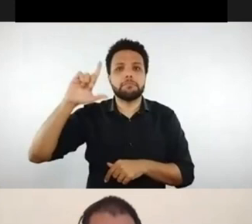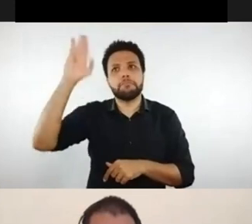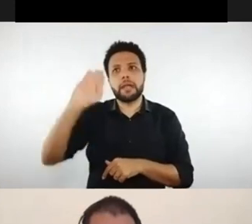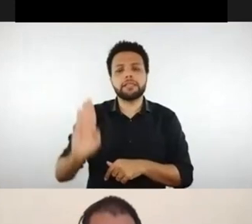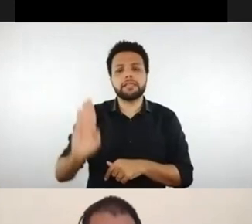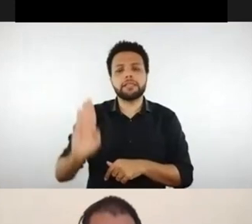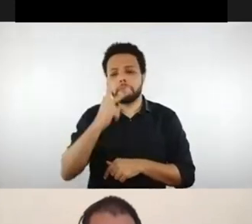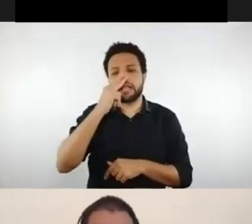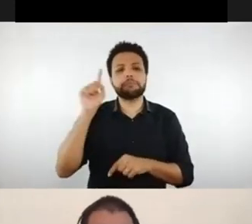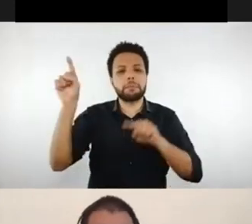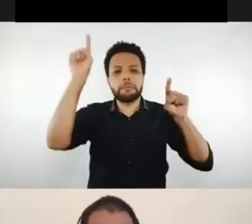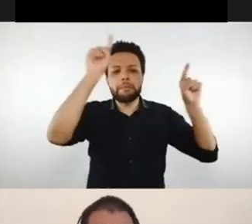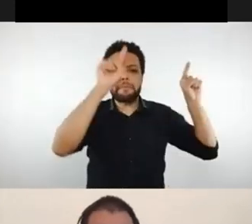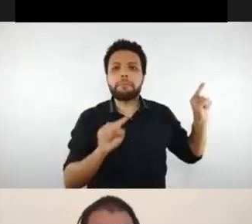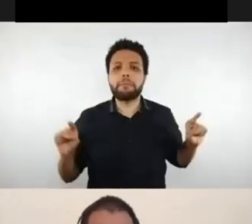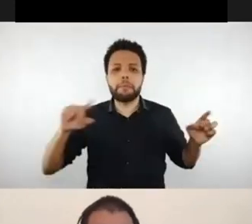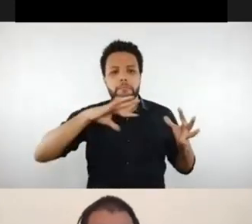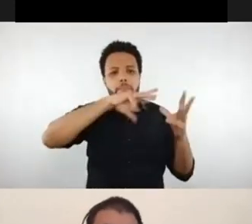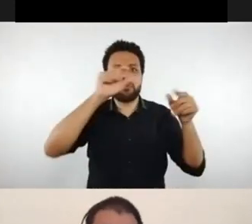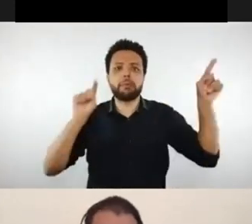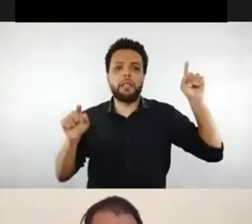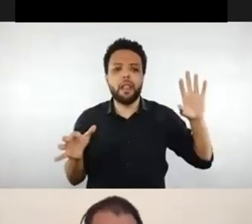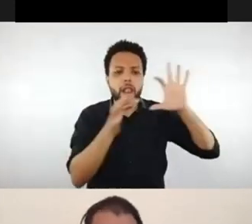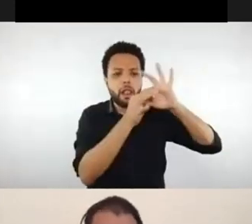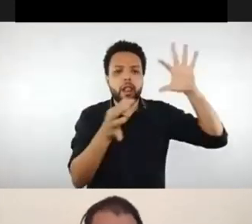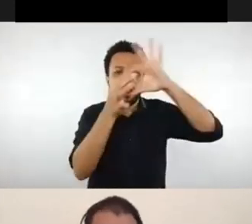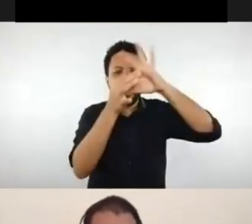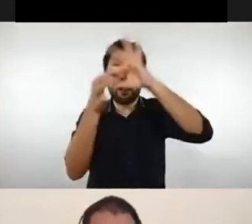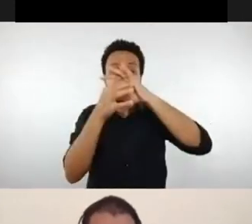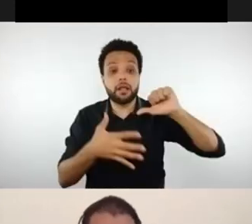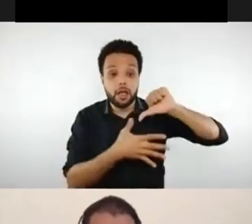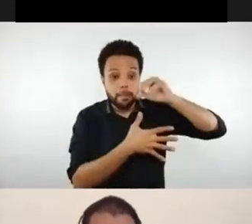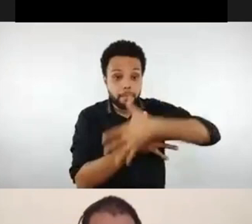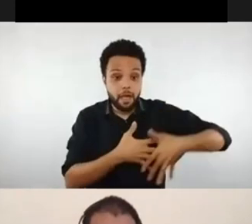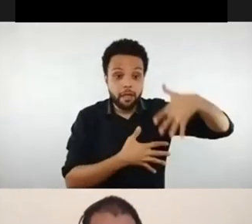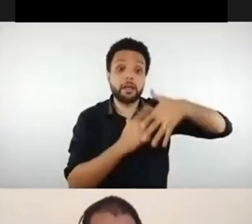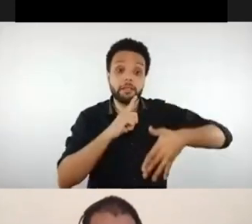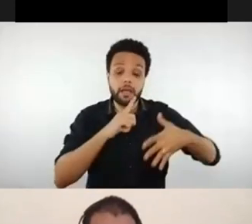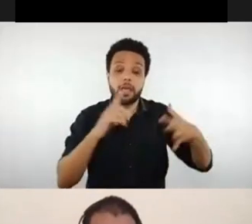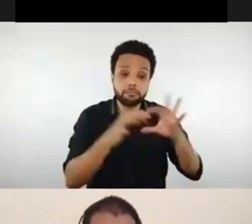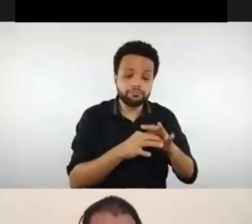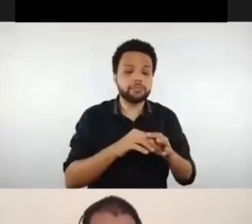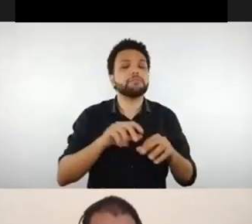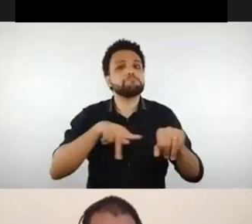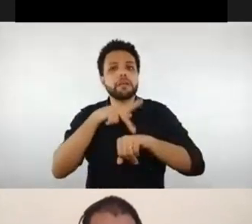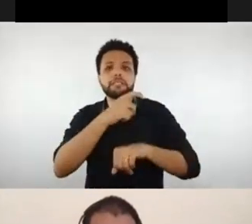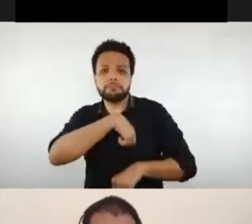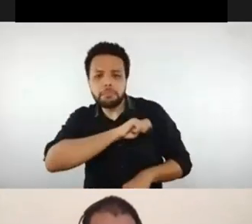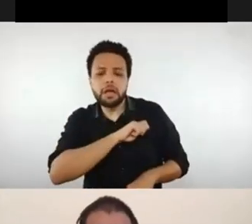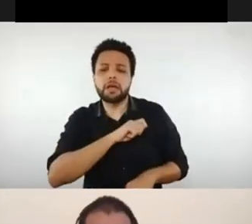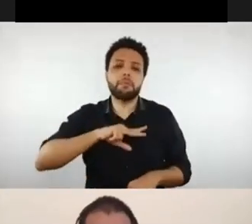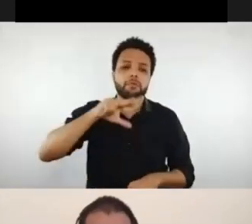cinema. Então, a gente tem acordos de coprodução, tem na América Latina inteira, tem com Espanha, Portugal. Então, já existe, mas assim, não